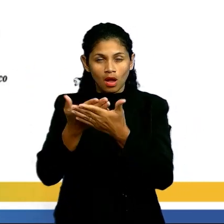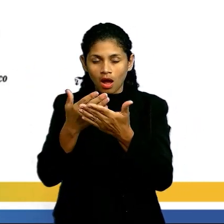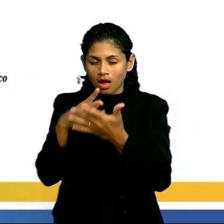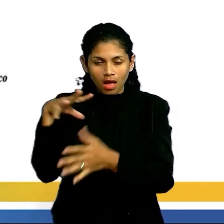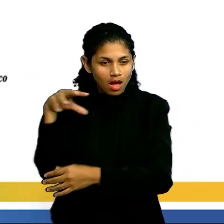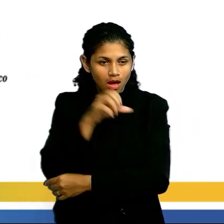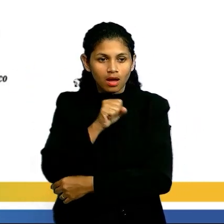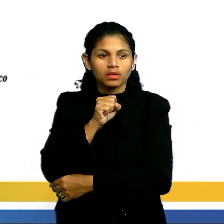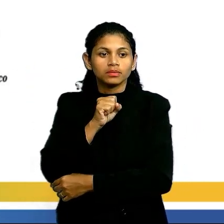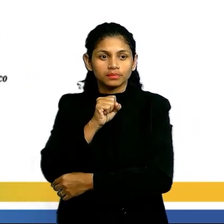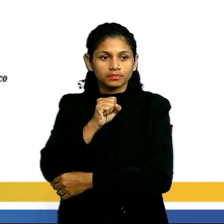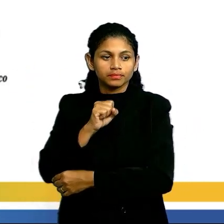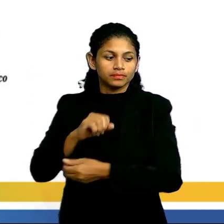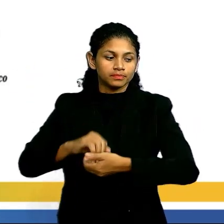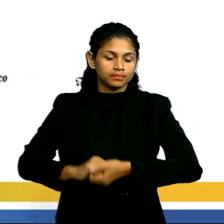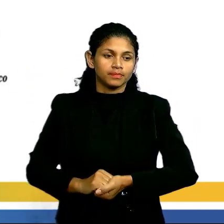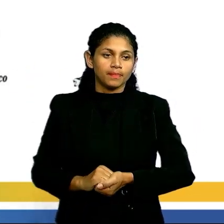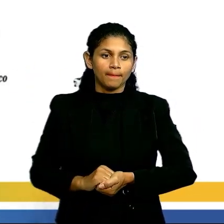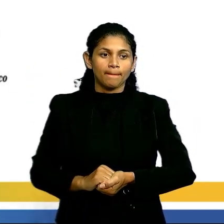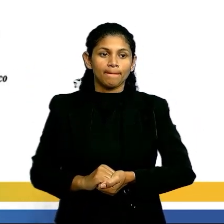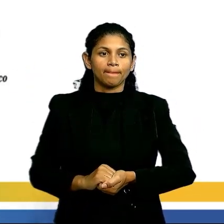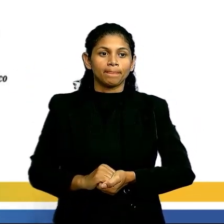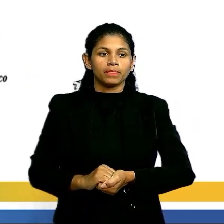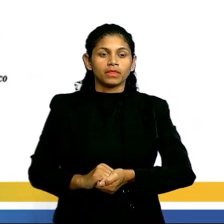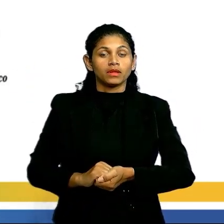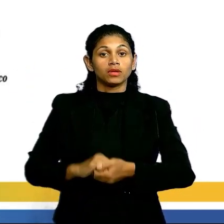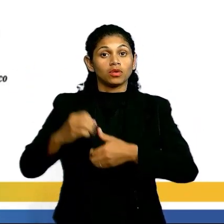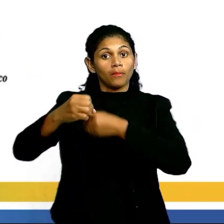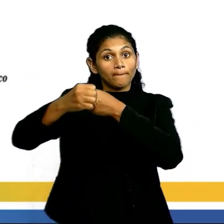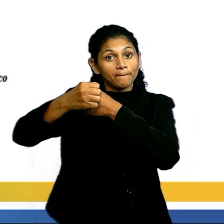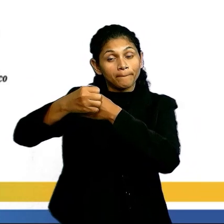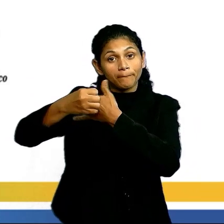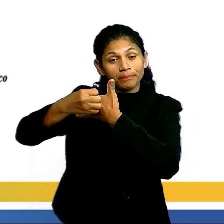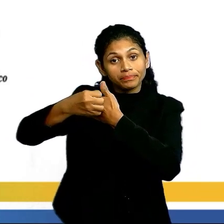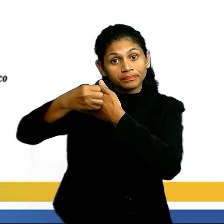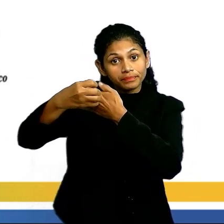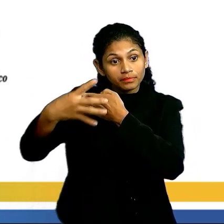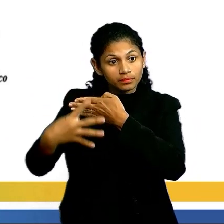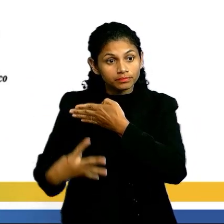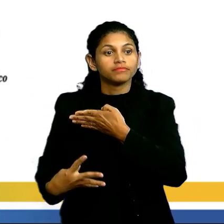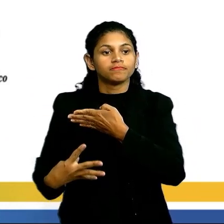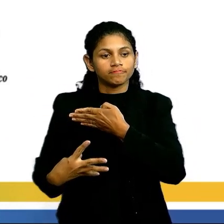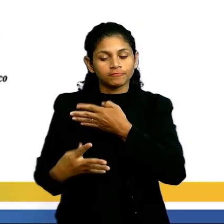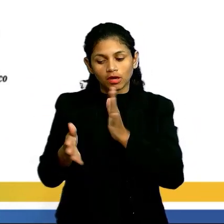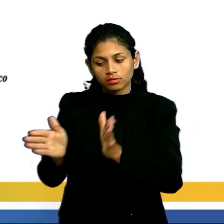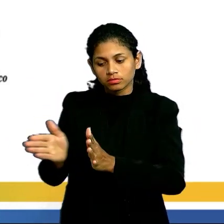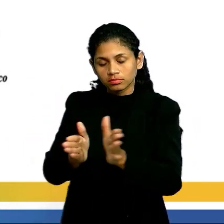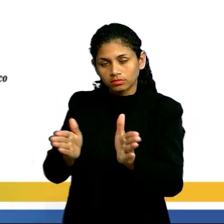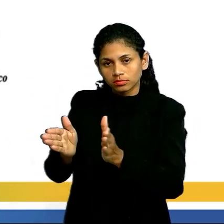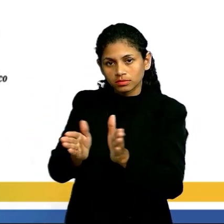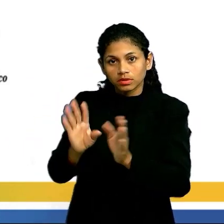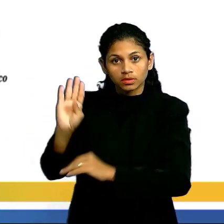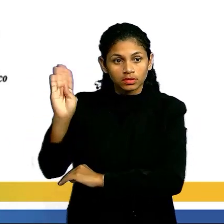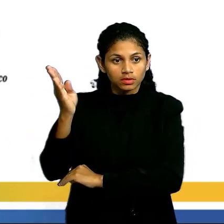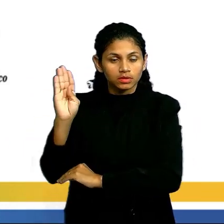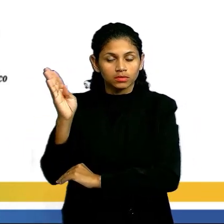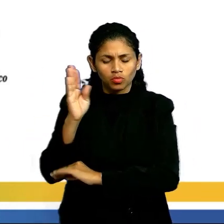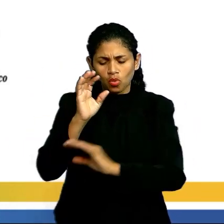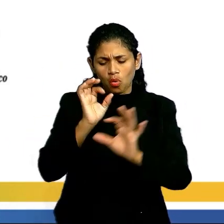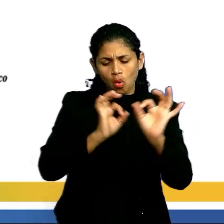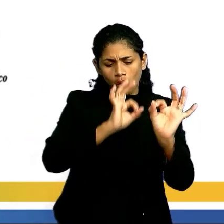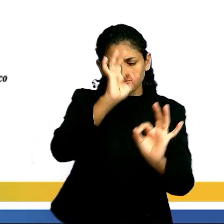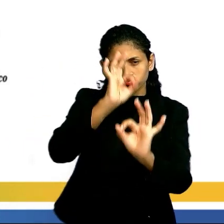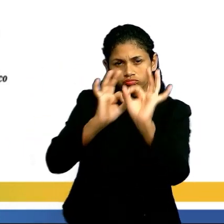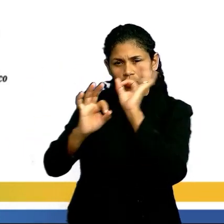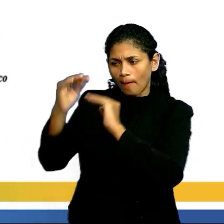ó, taxonomia é o ramo da biologia que classifica e organiza os seres vivos em